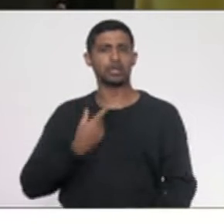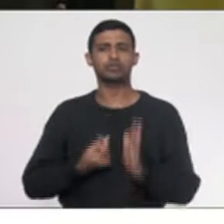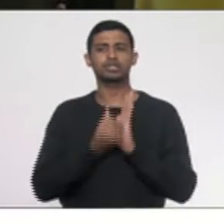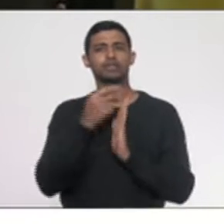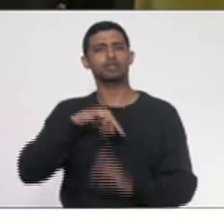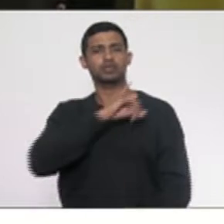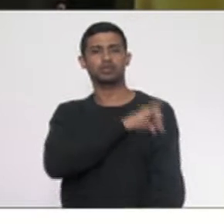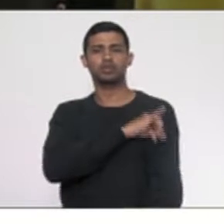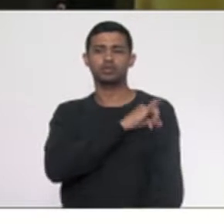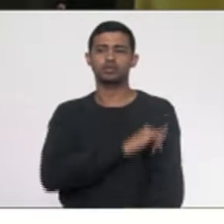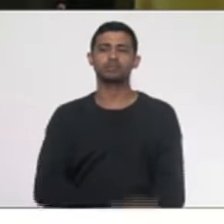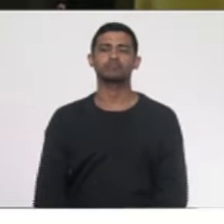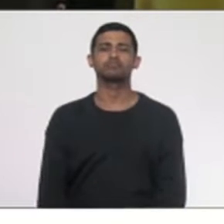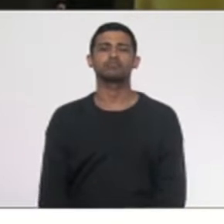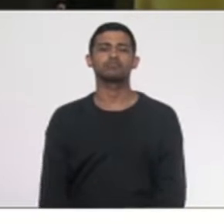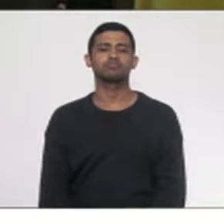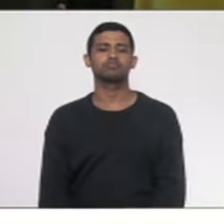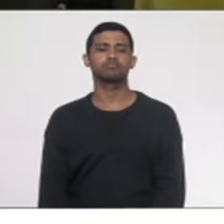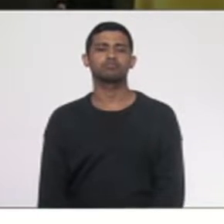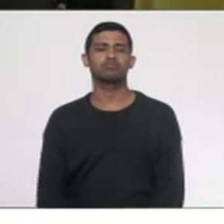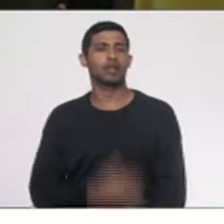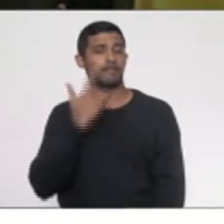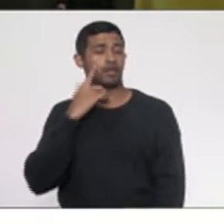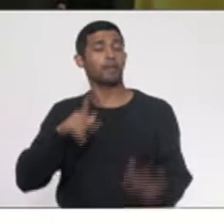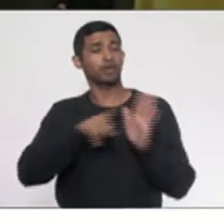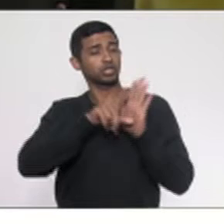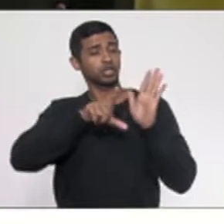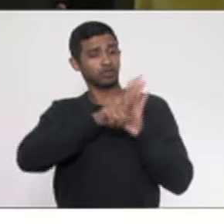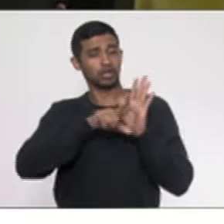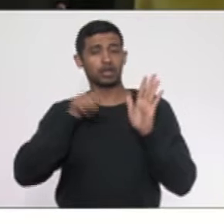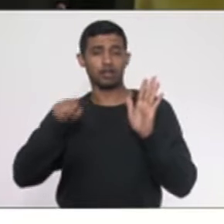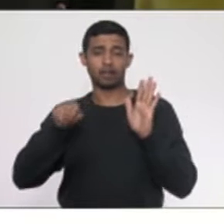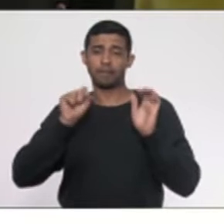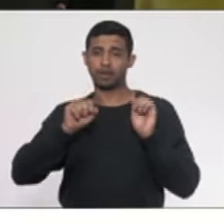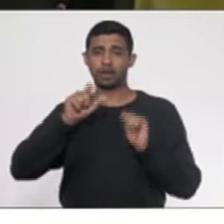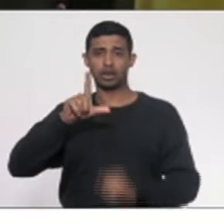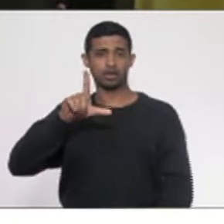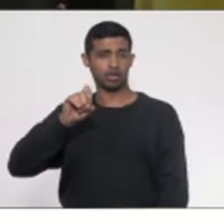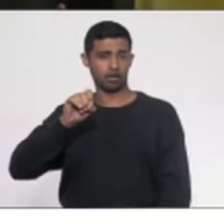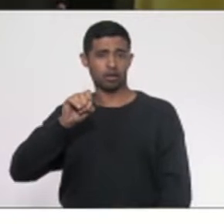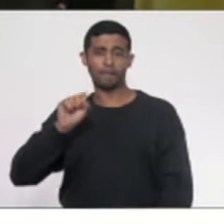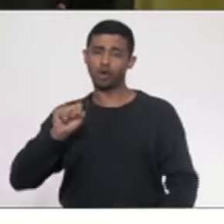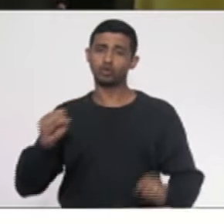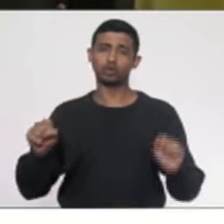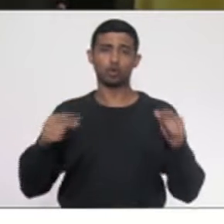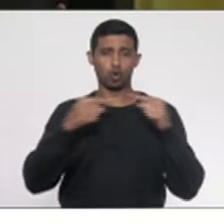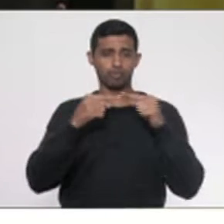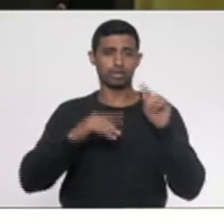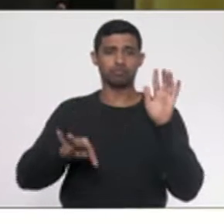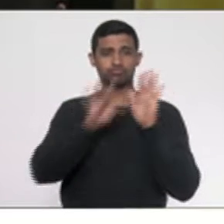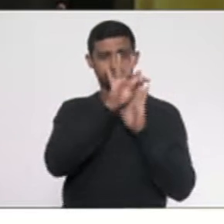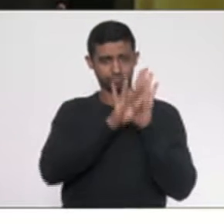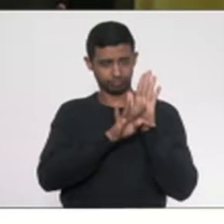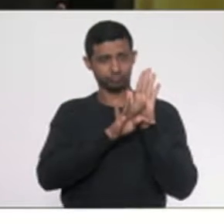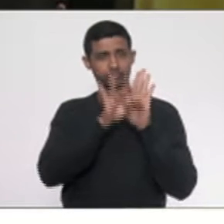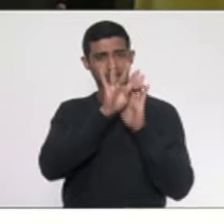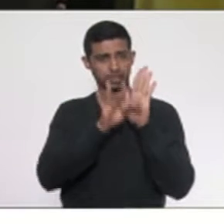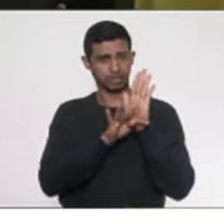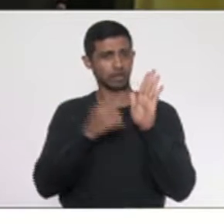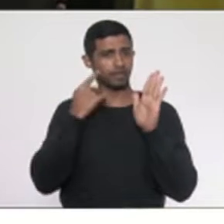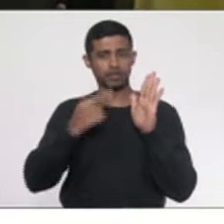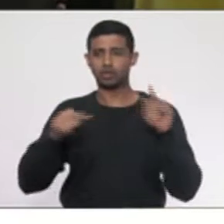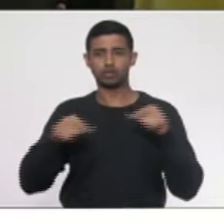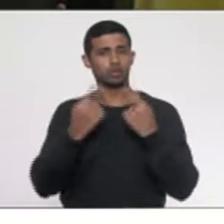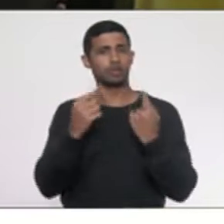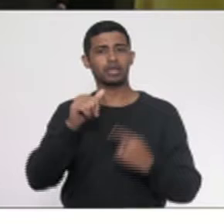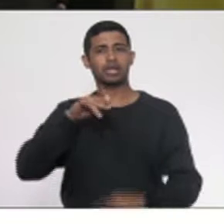Rio de Janeiro. Mesmo que o projeto da LDO seja limitado às proposições sobre o texto, e no primeiro ano não conte com um anexo de